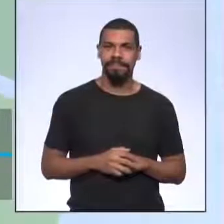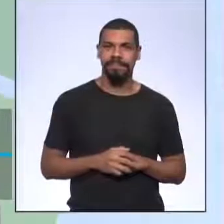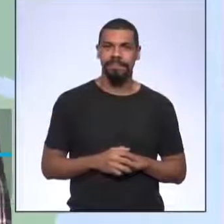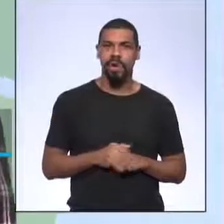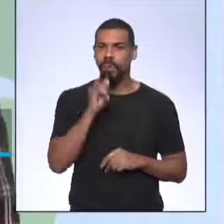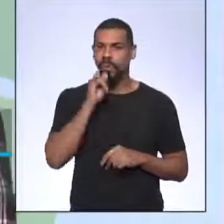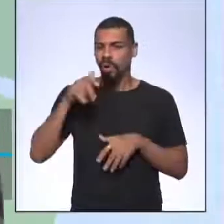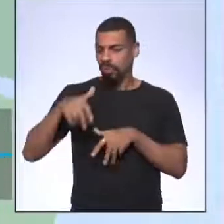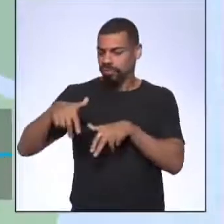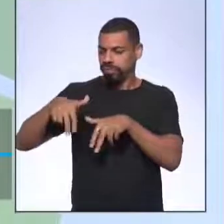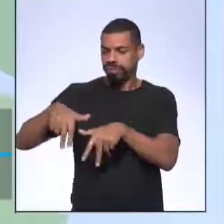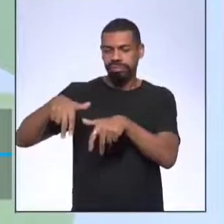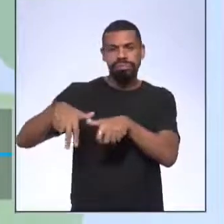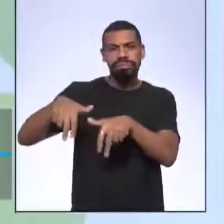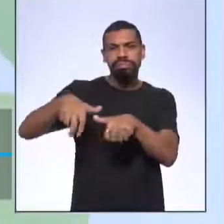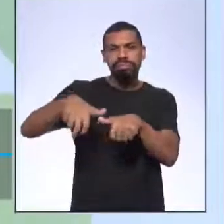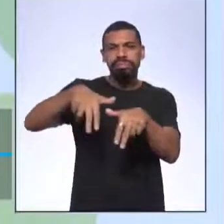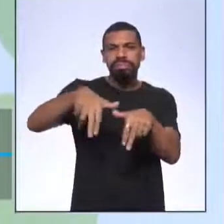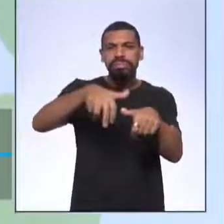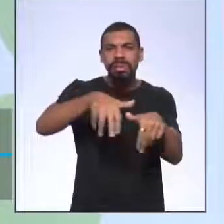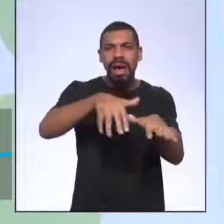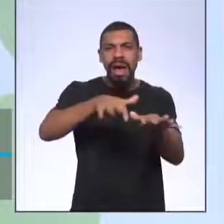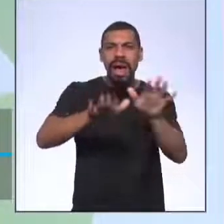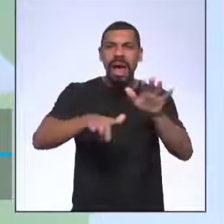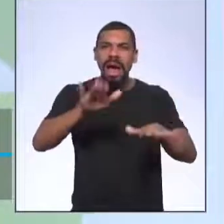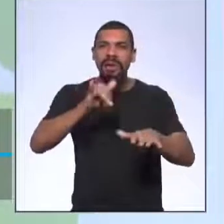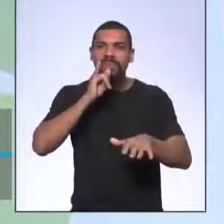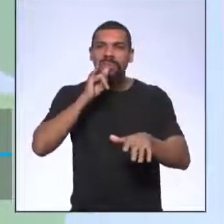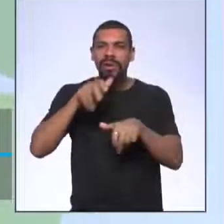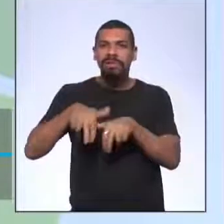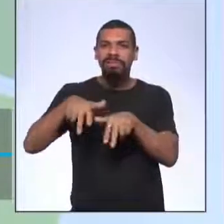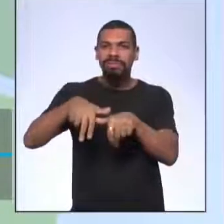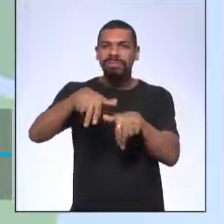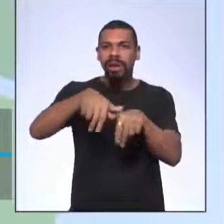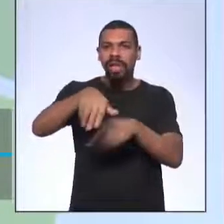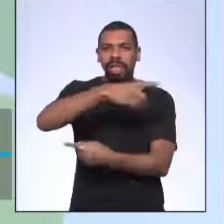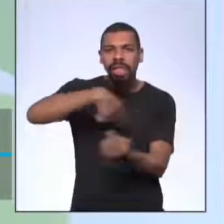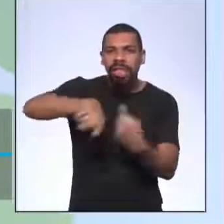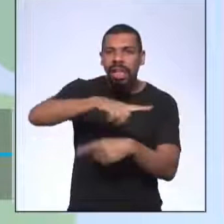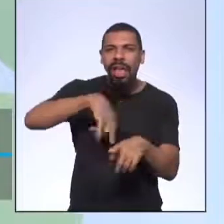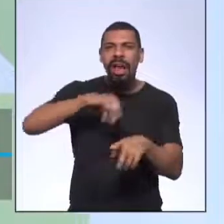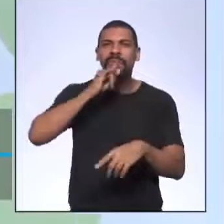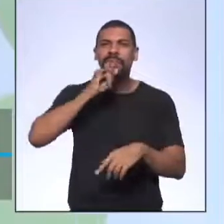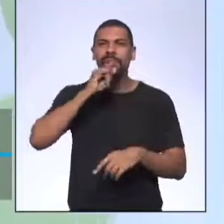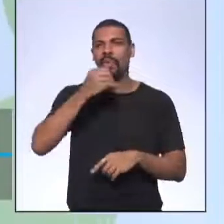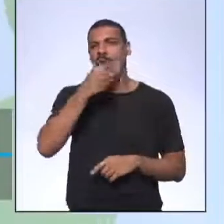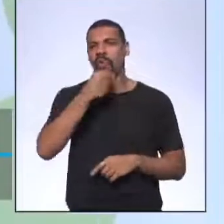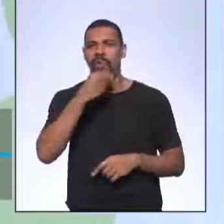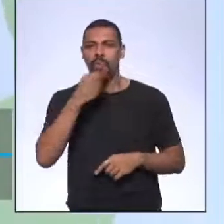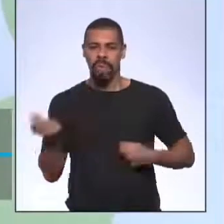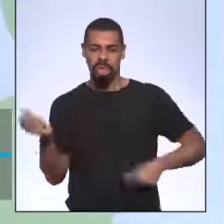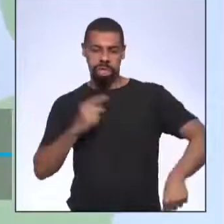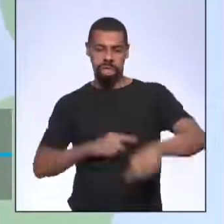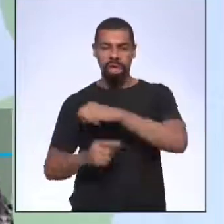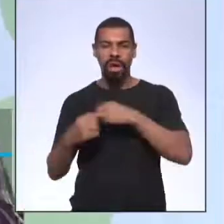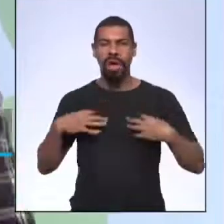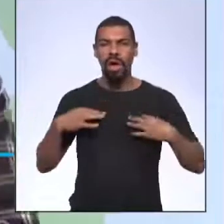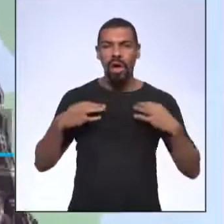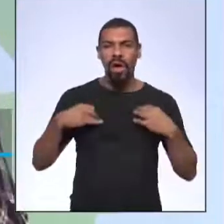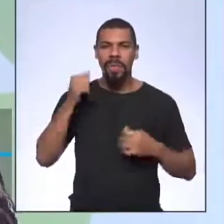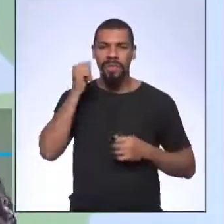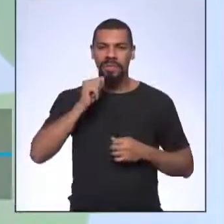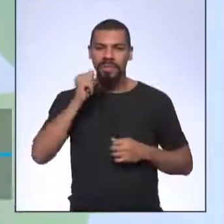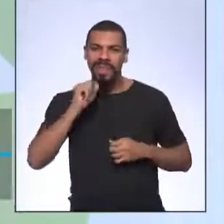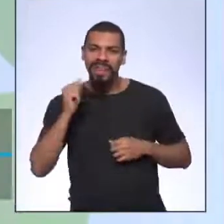mundo vai aquela organização e às vezes as pessoas até fazem aquelas quadrilhas malucas né onde os meninos se vestem de menina